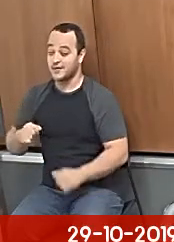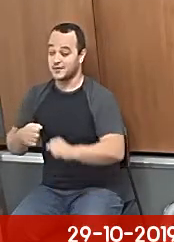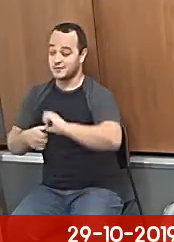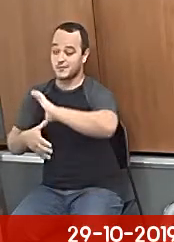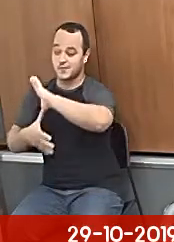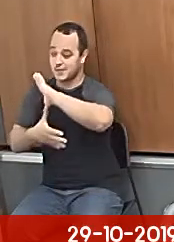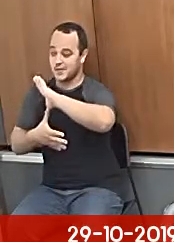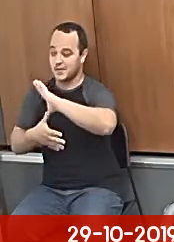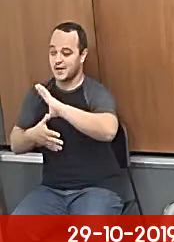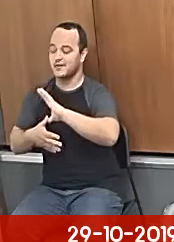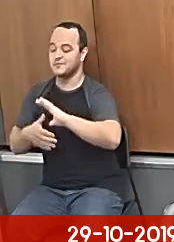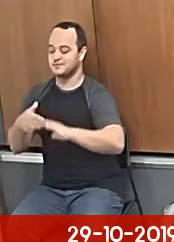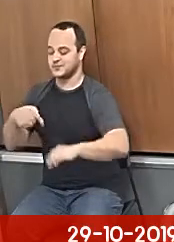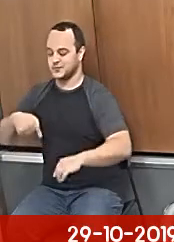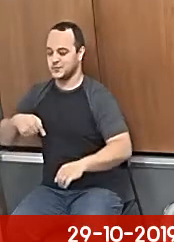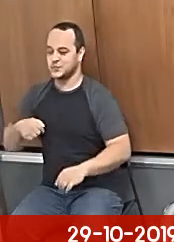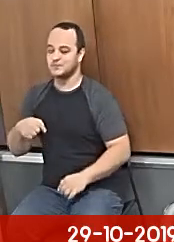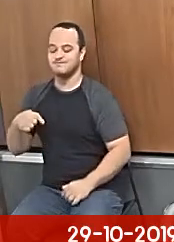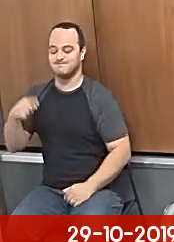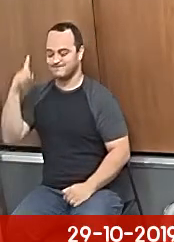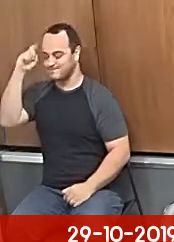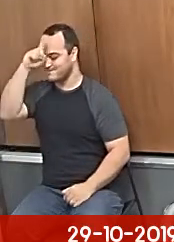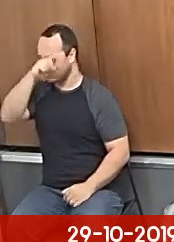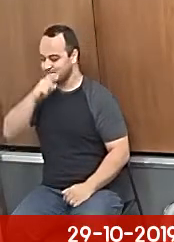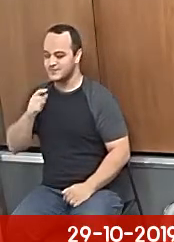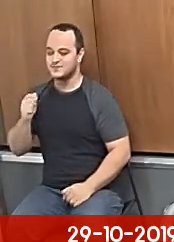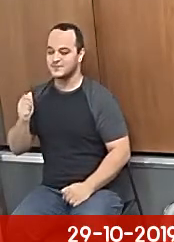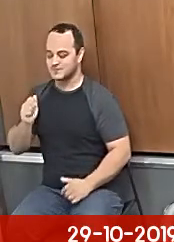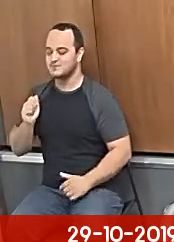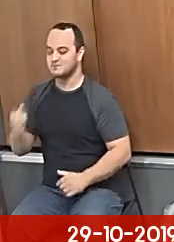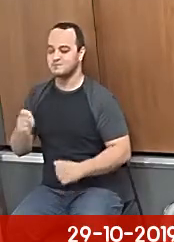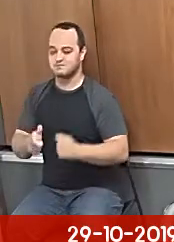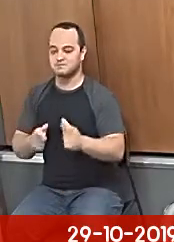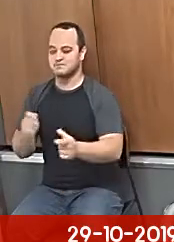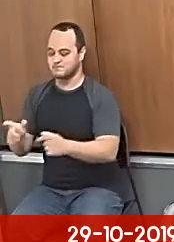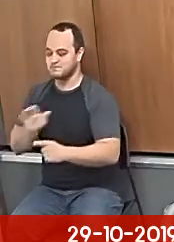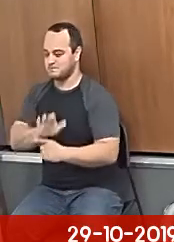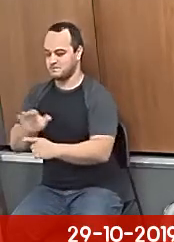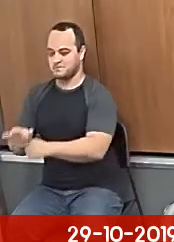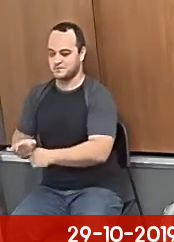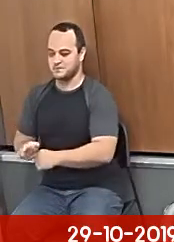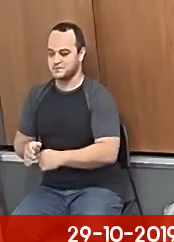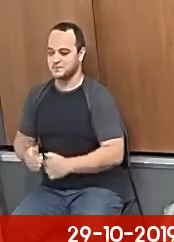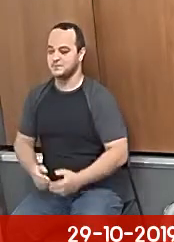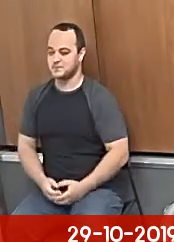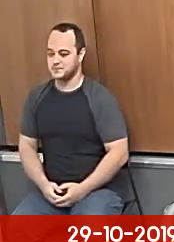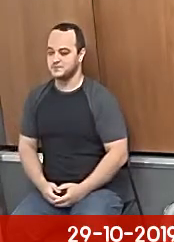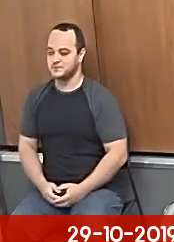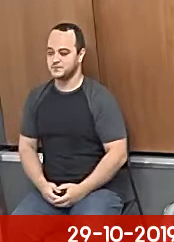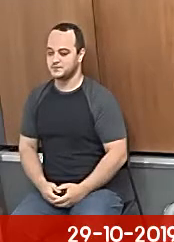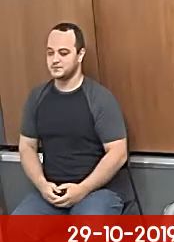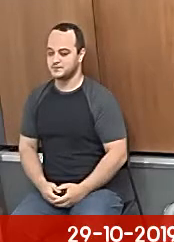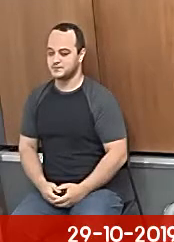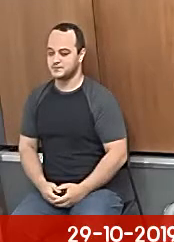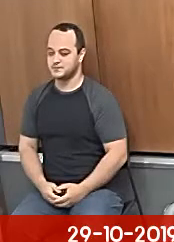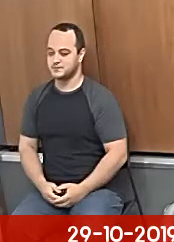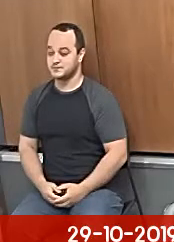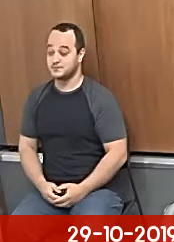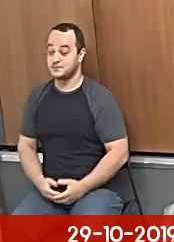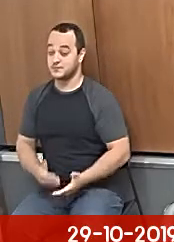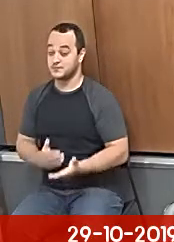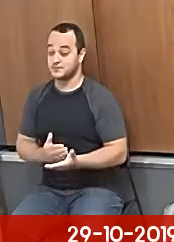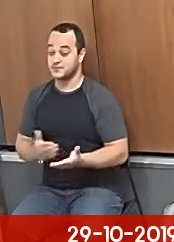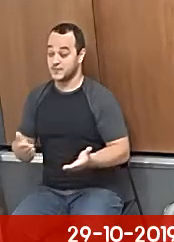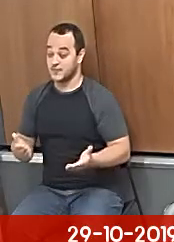vivido aí, está sendo amplamente divulgado nas mídias, todos com muita dificuldade. O campeonato em dezembro